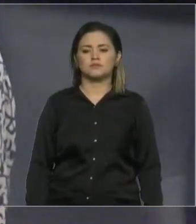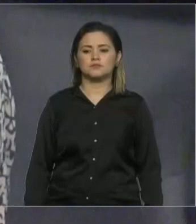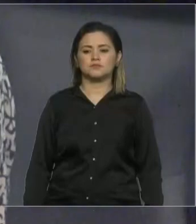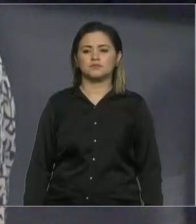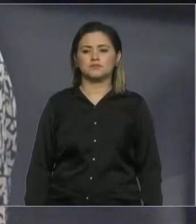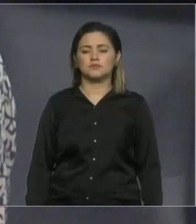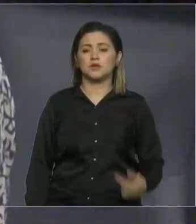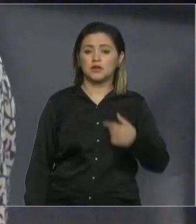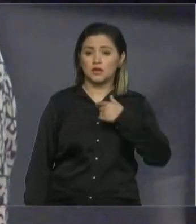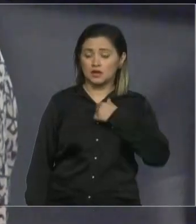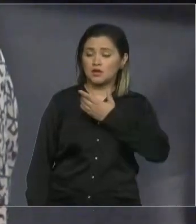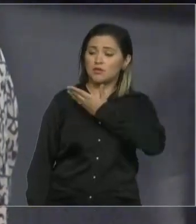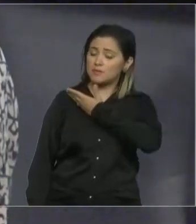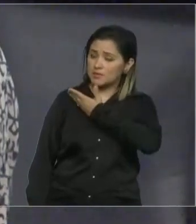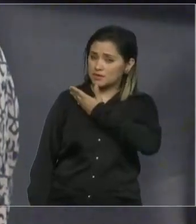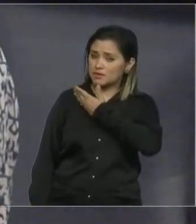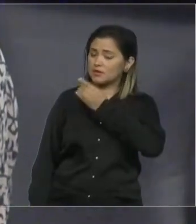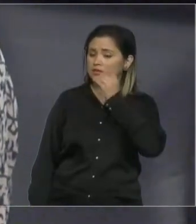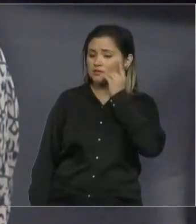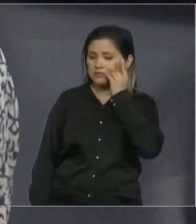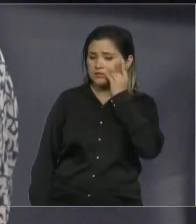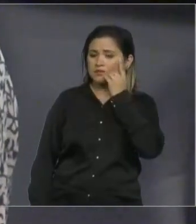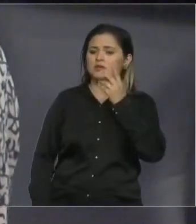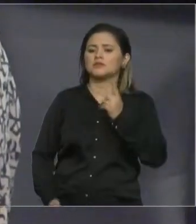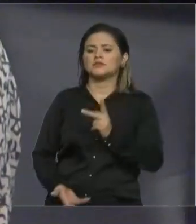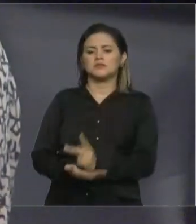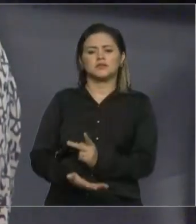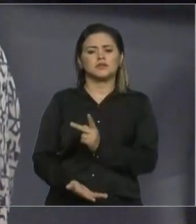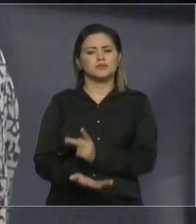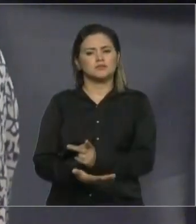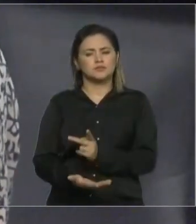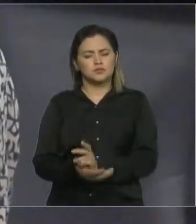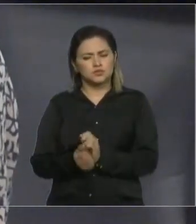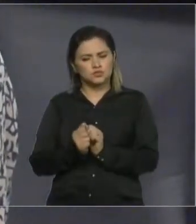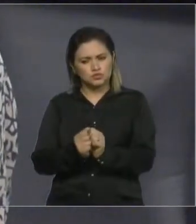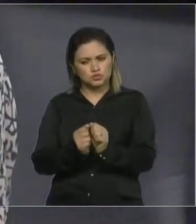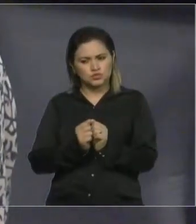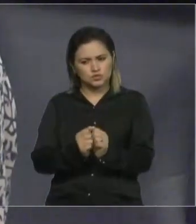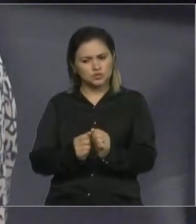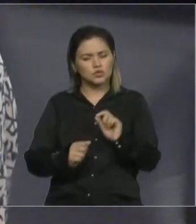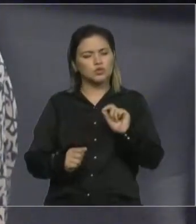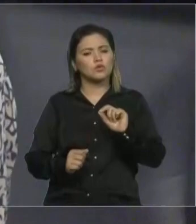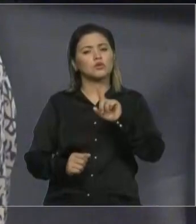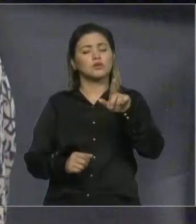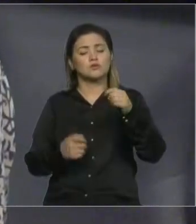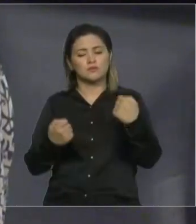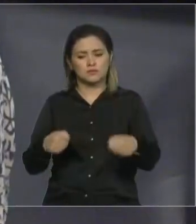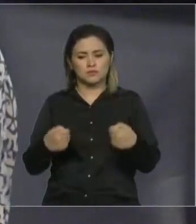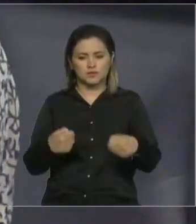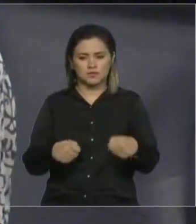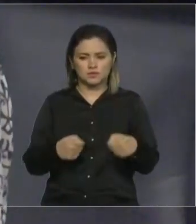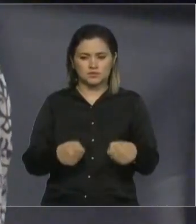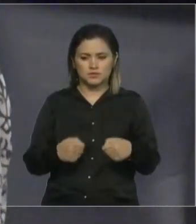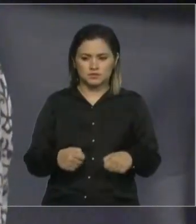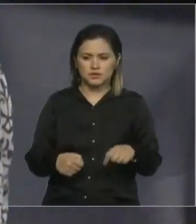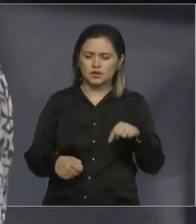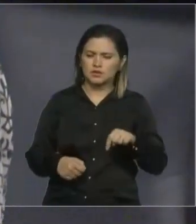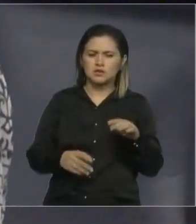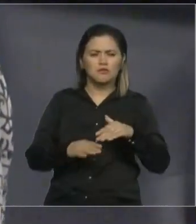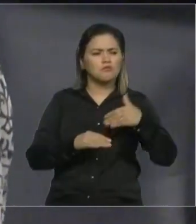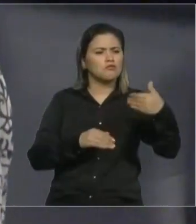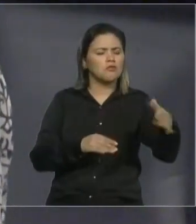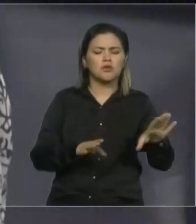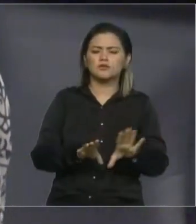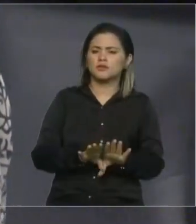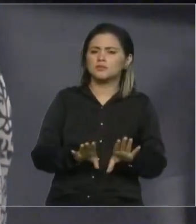mas a amiga Daniela, vou estar sempre aqui, do seu lado, para o que você precisar, não só aqui, mas lá fora também, para